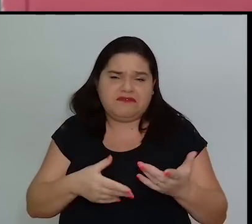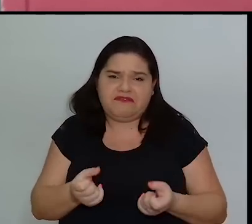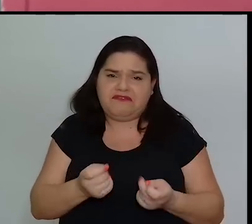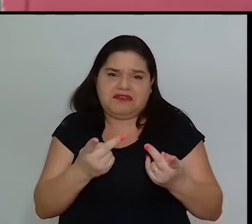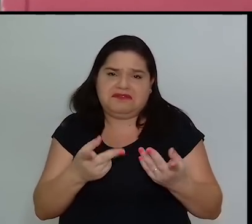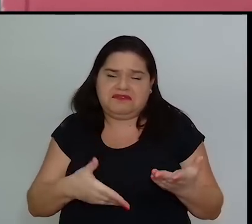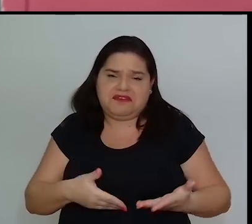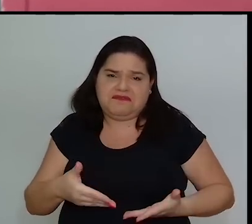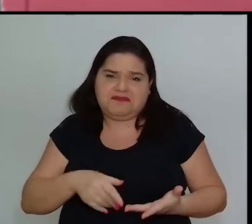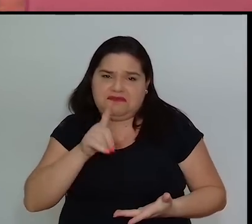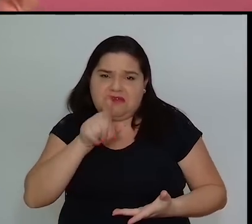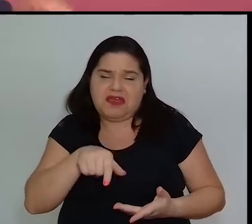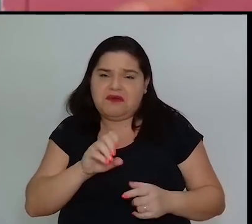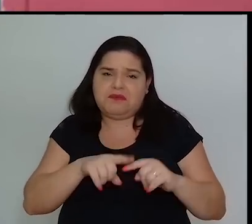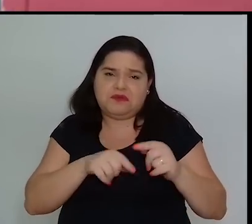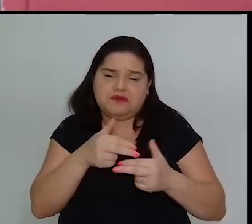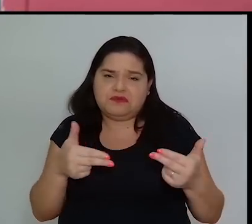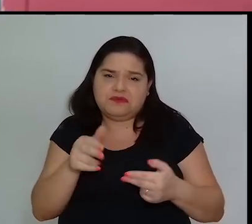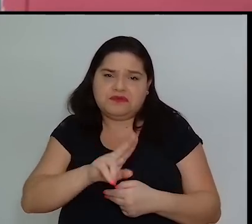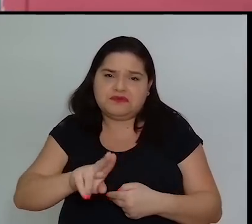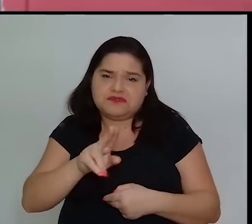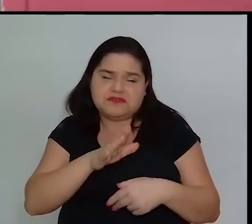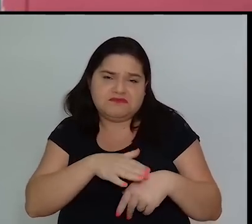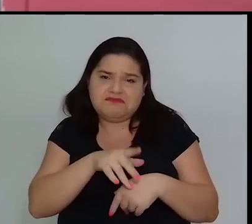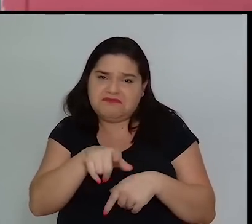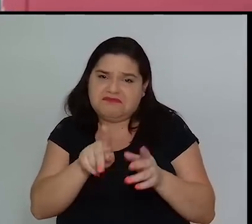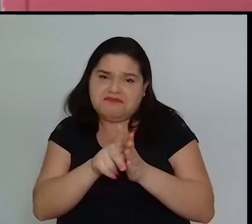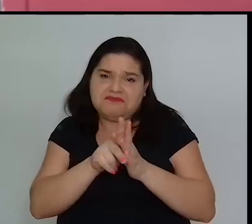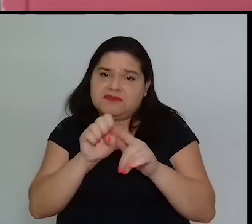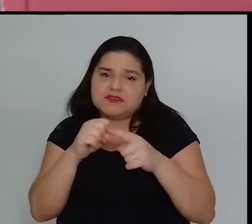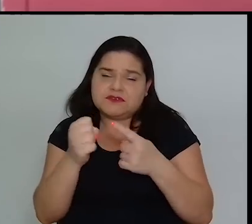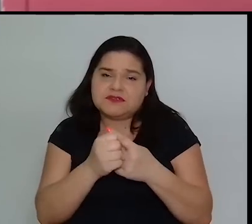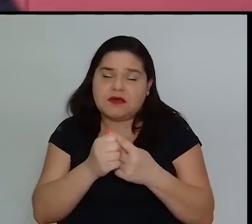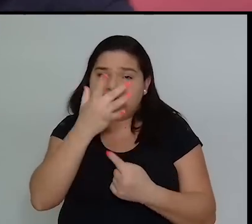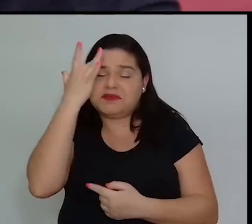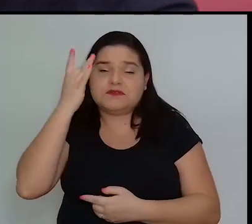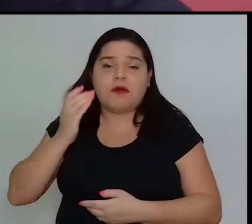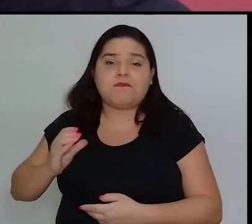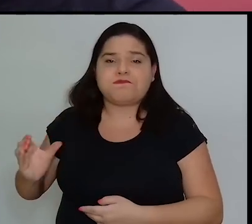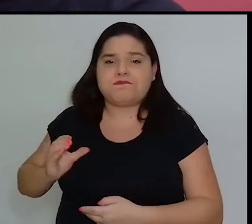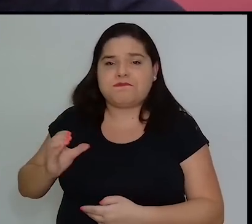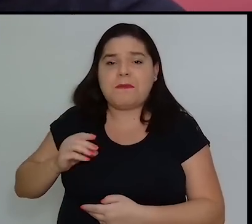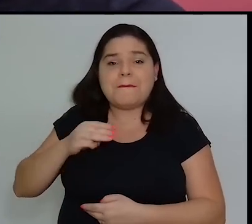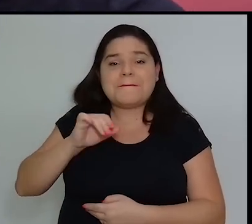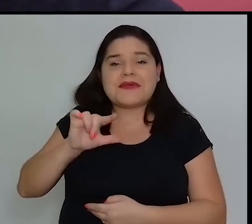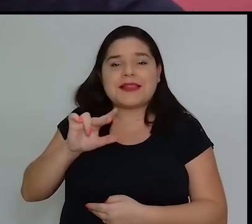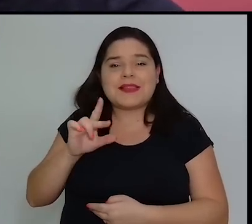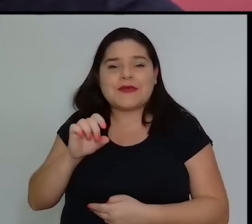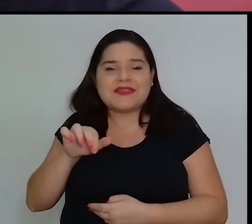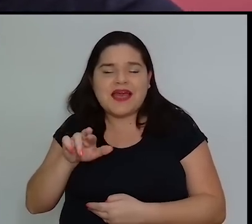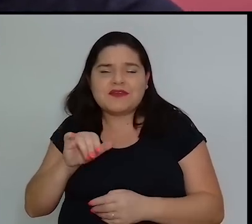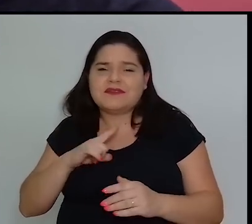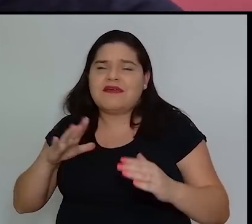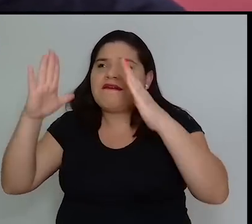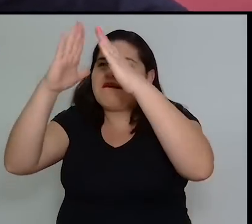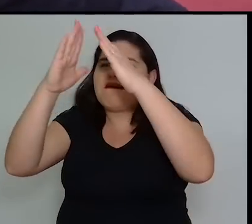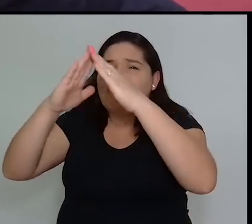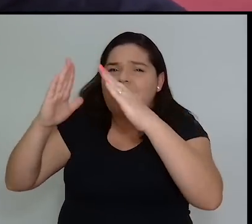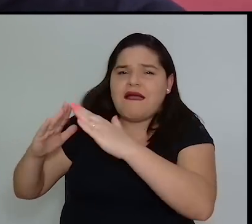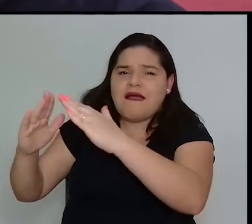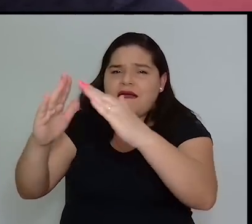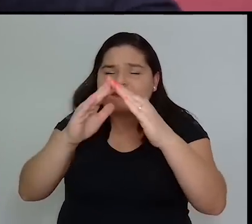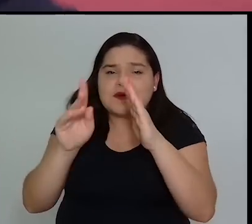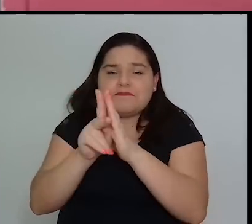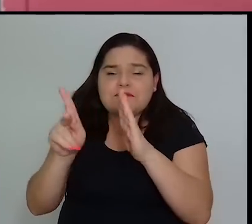o produto que usa essa mão de obra também é social quer dizer os milionários por exemplo que estão tem pessoas de mansões nas praias